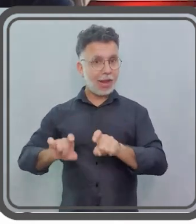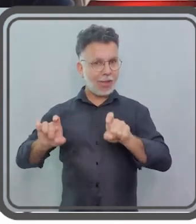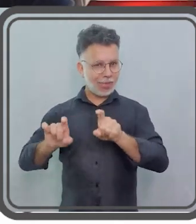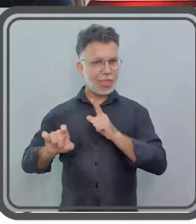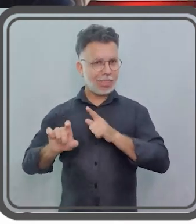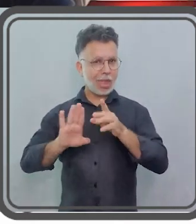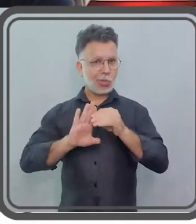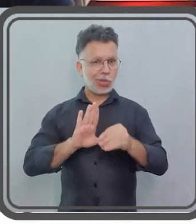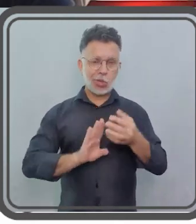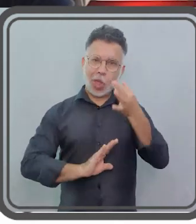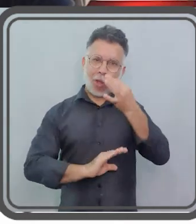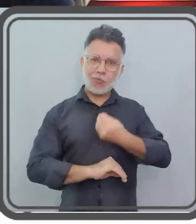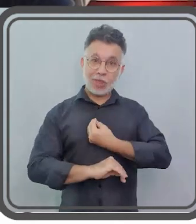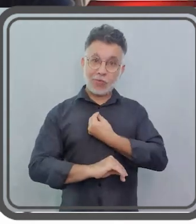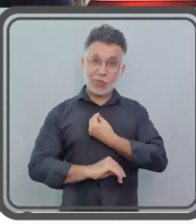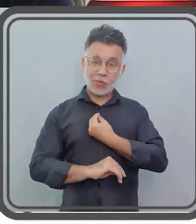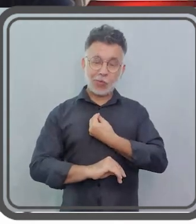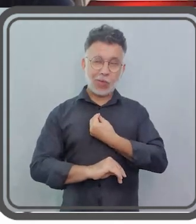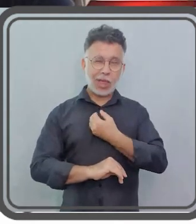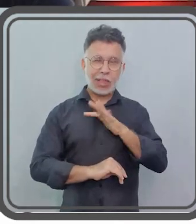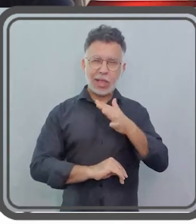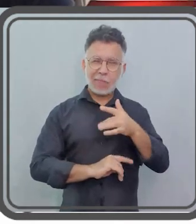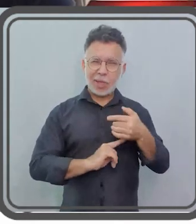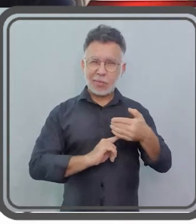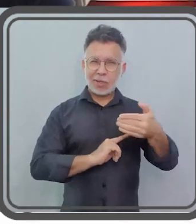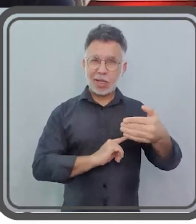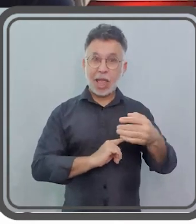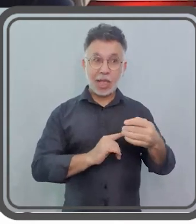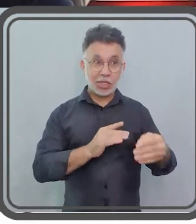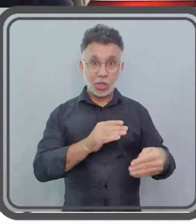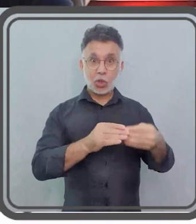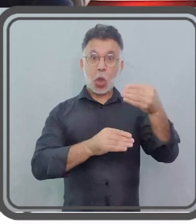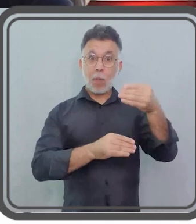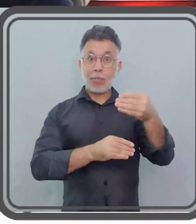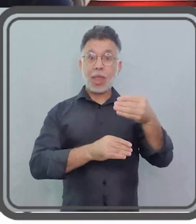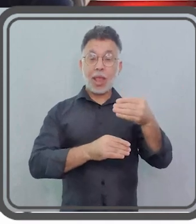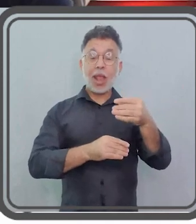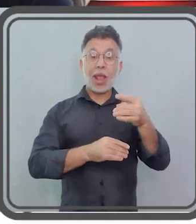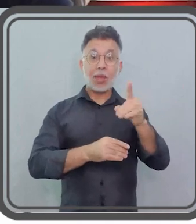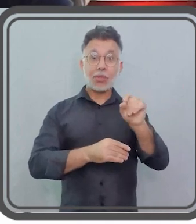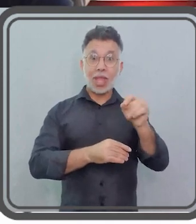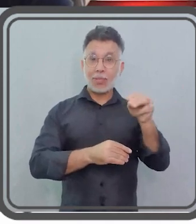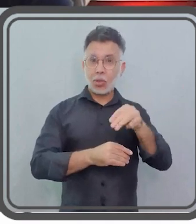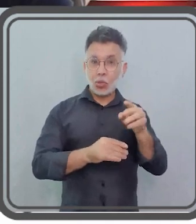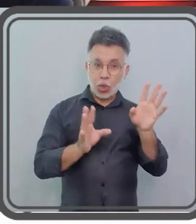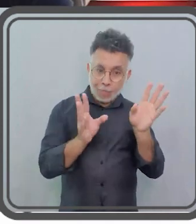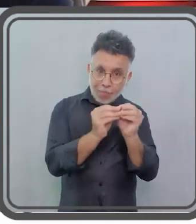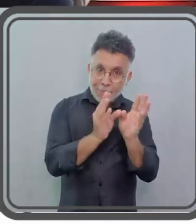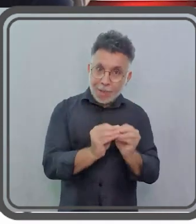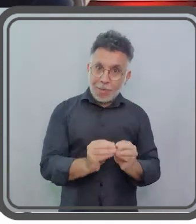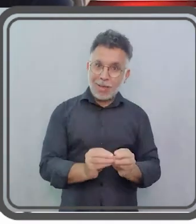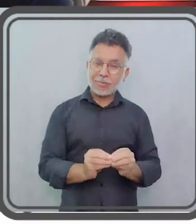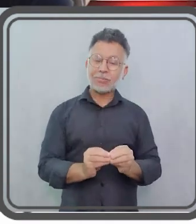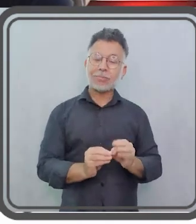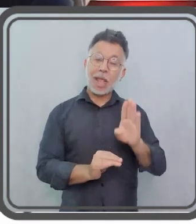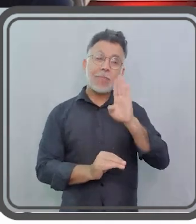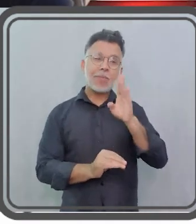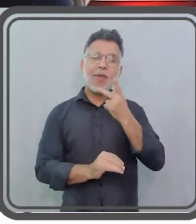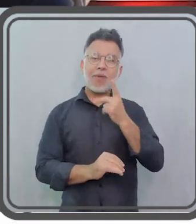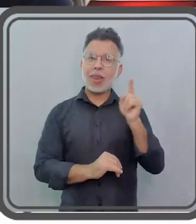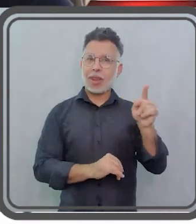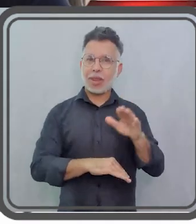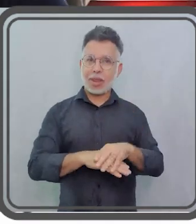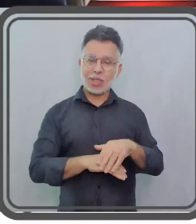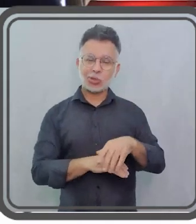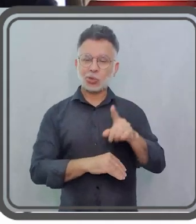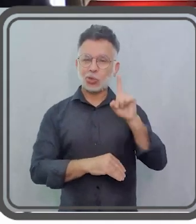aqui ao vivo e daqui a uns dias a gente sobe também uma versão de 10 minutos com os highlights, né? As principais falas do Nestor no